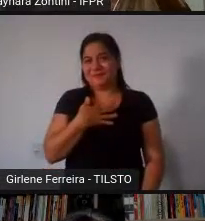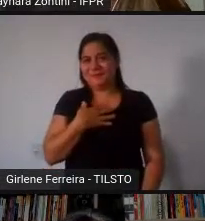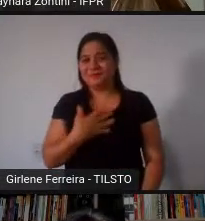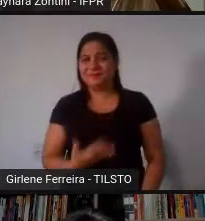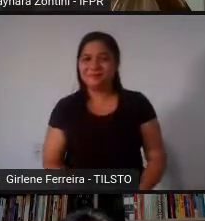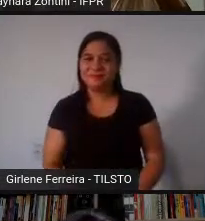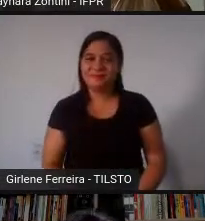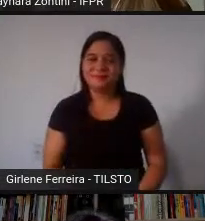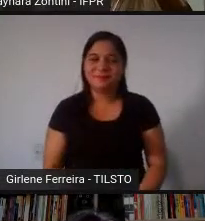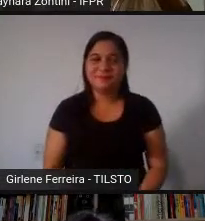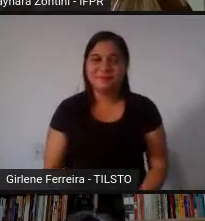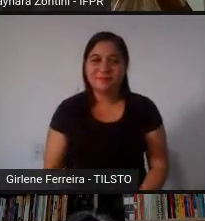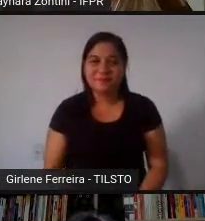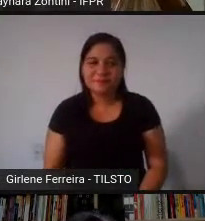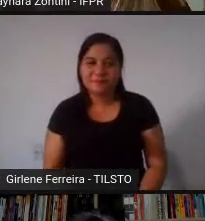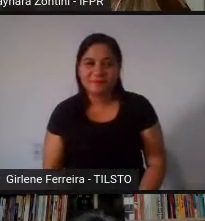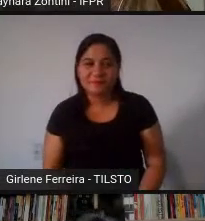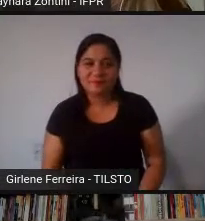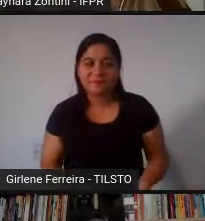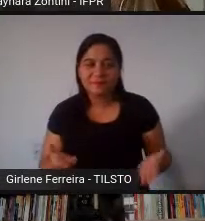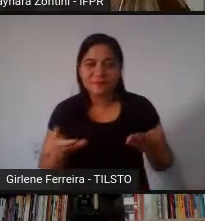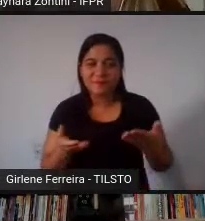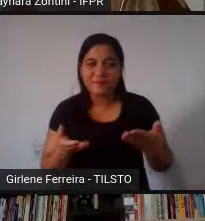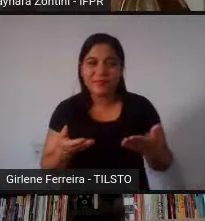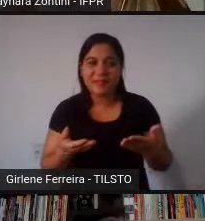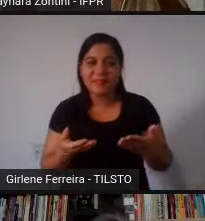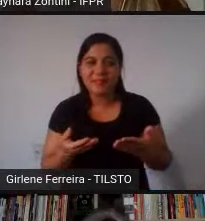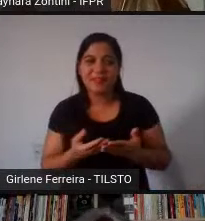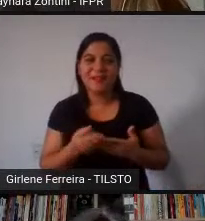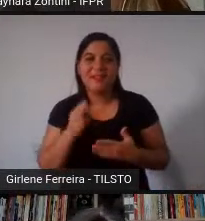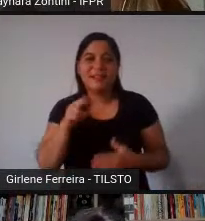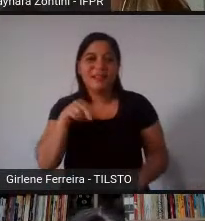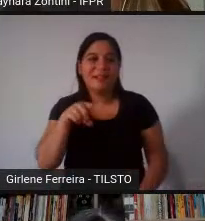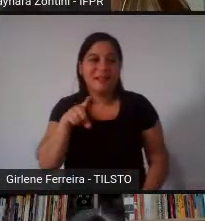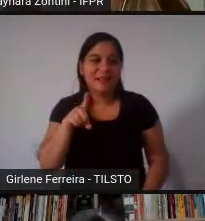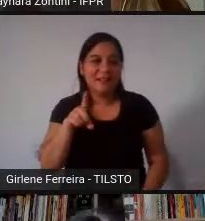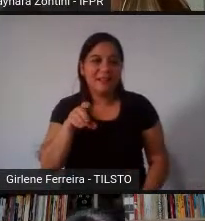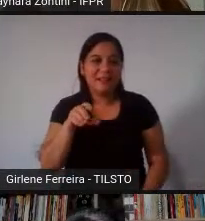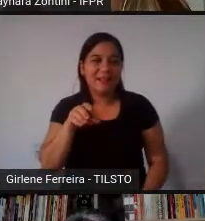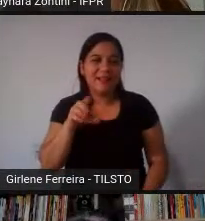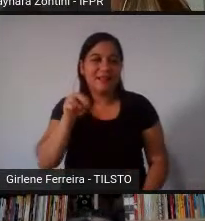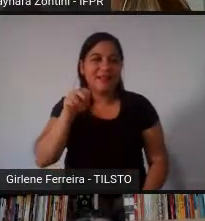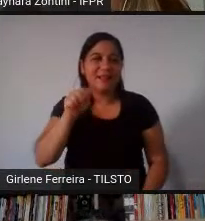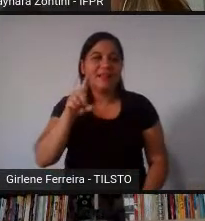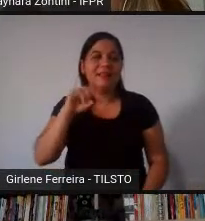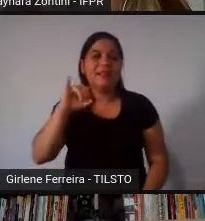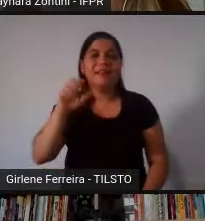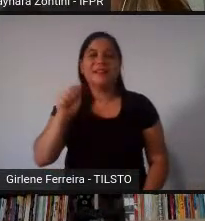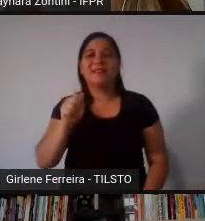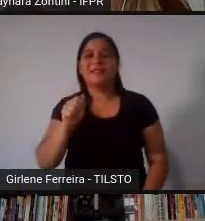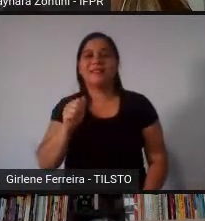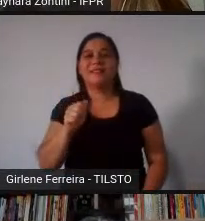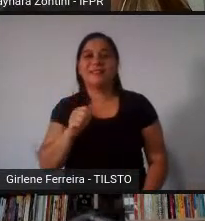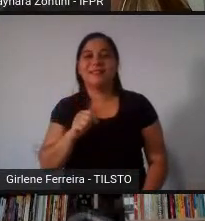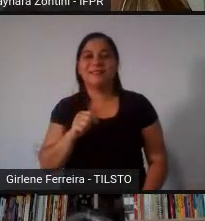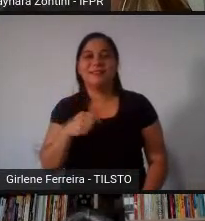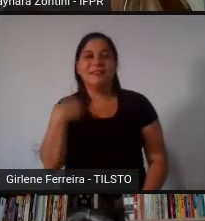Eu acho agora muito legal, Nádia, muito boa essas dicas, e acho que você saberia dizer assim, quantas horas de